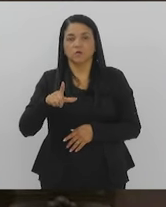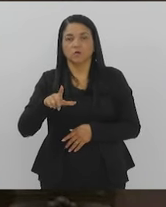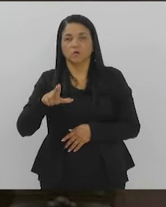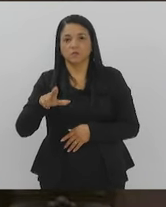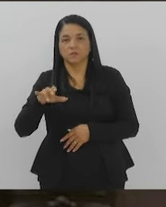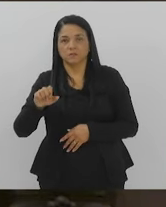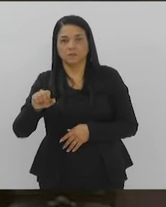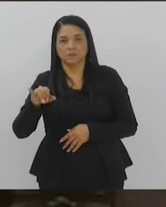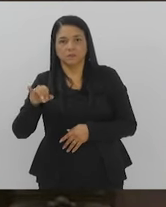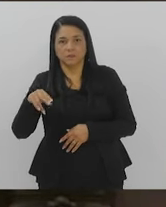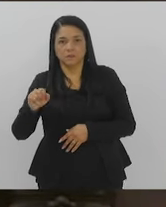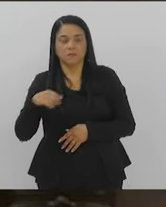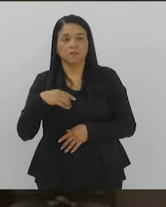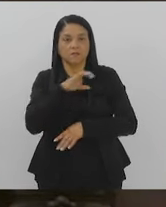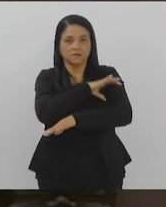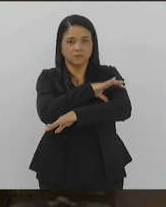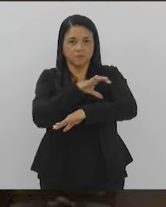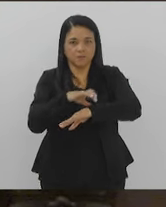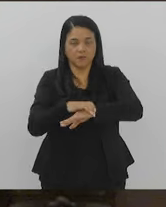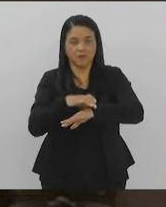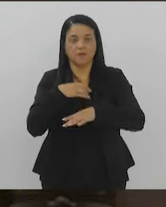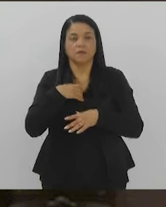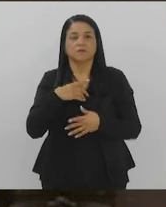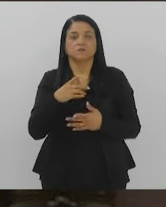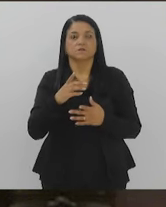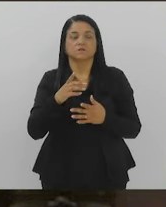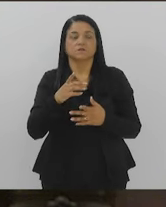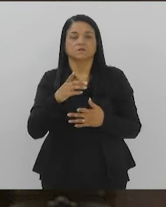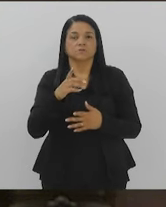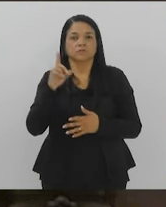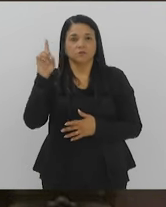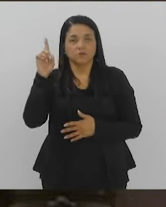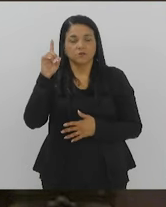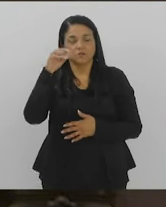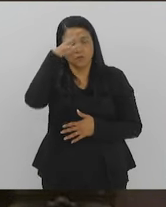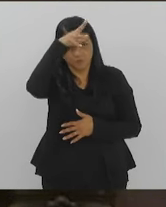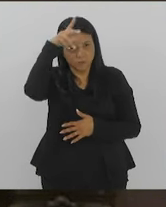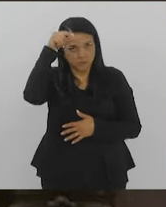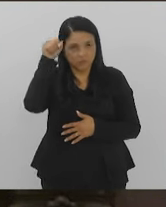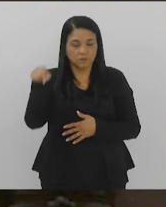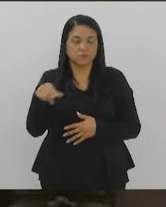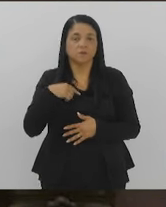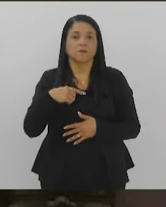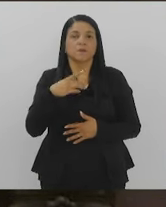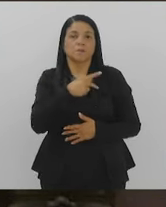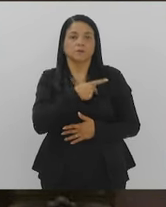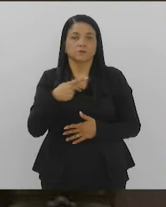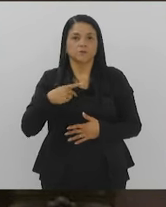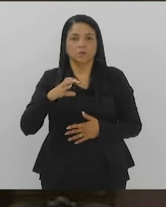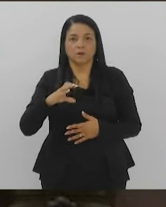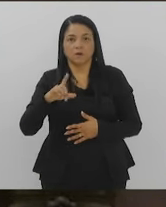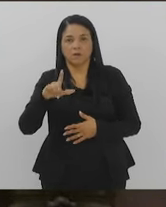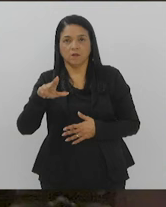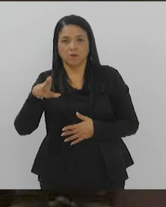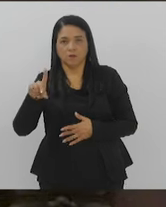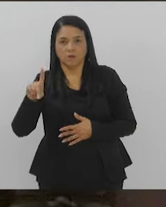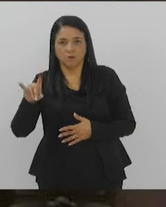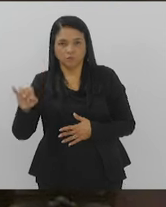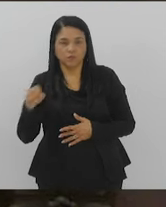Menezes, Assembleia de Deus do Amazonas, pastor Cláudio Vieira, Assembleia de Deus do